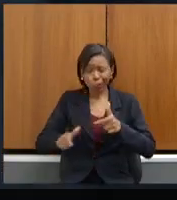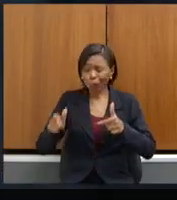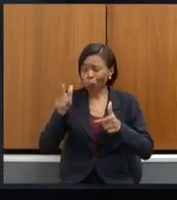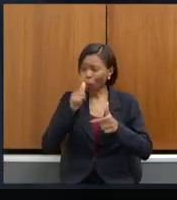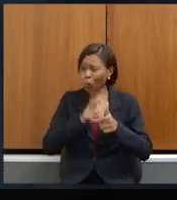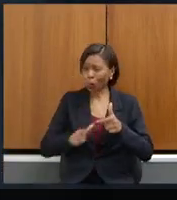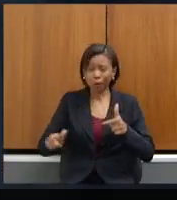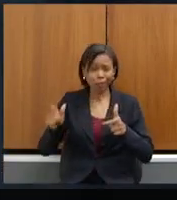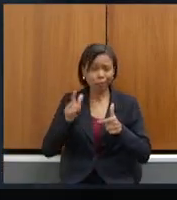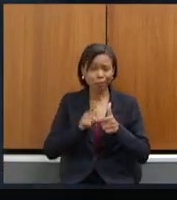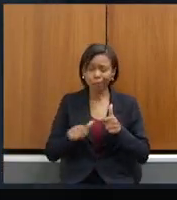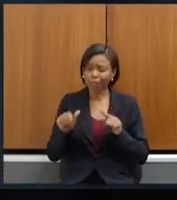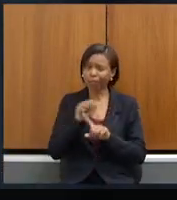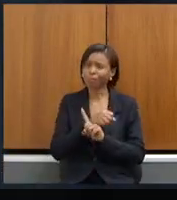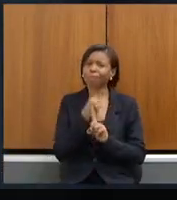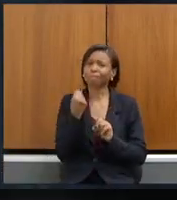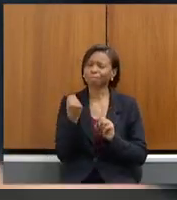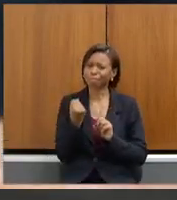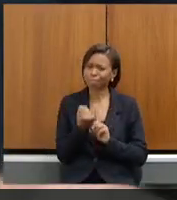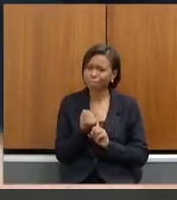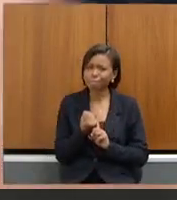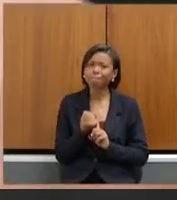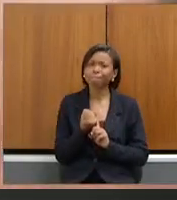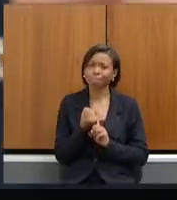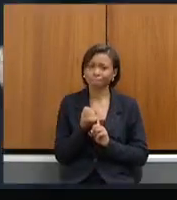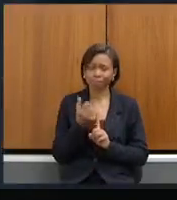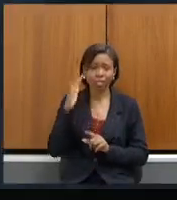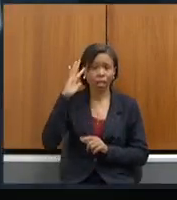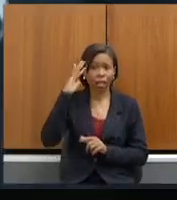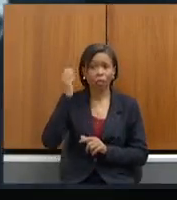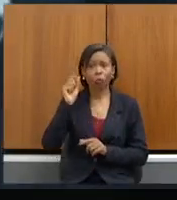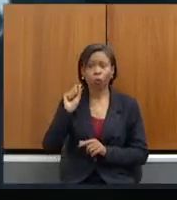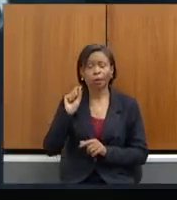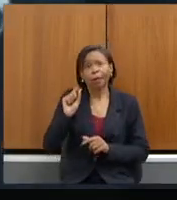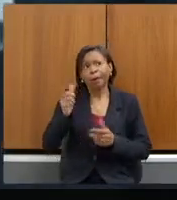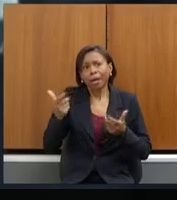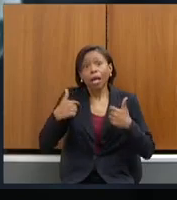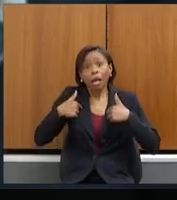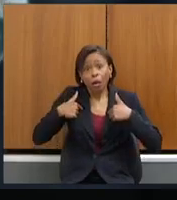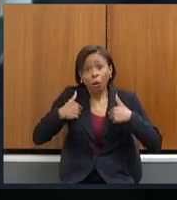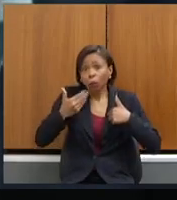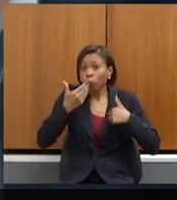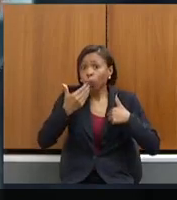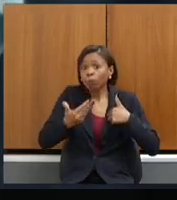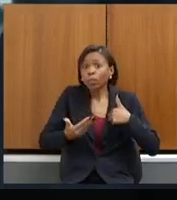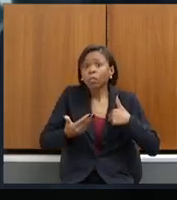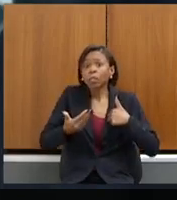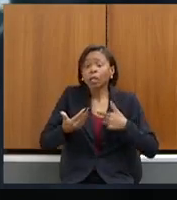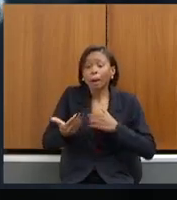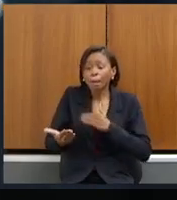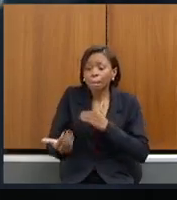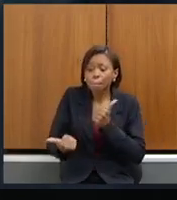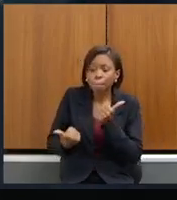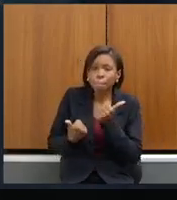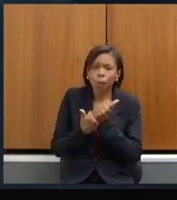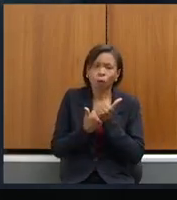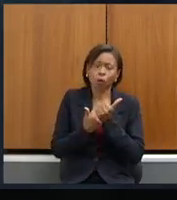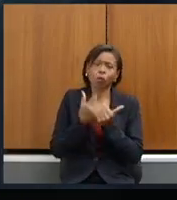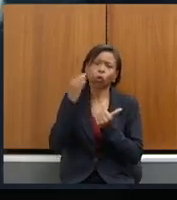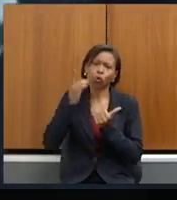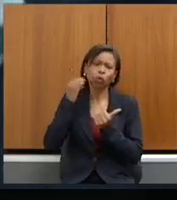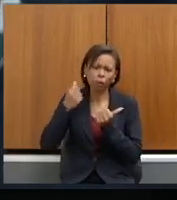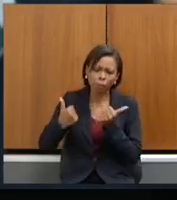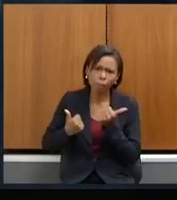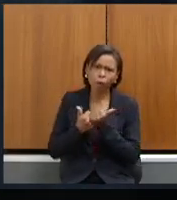social SUS Eu acho que isso aí eu tô inclusive pedindo aqui o apoio dos colegas que nós